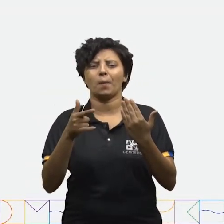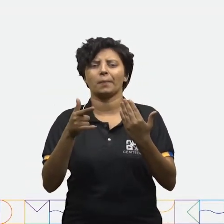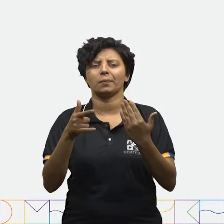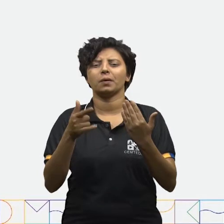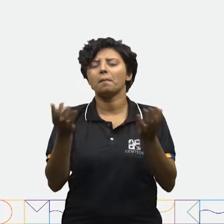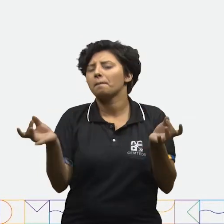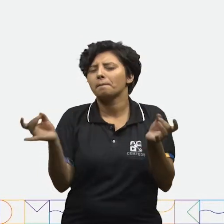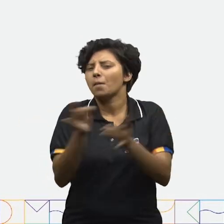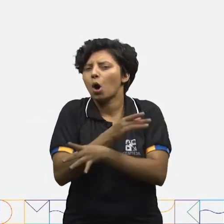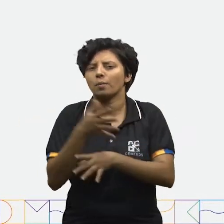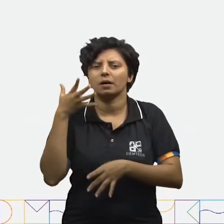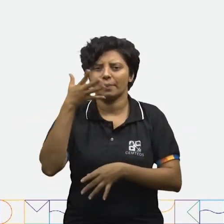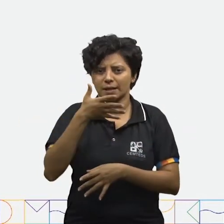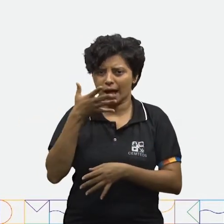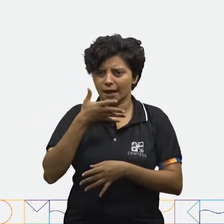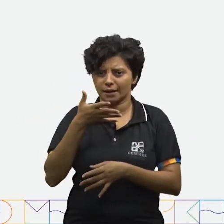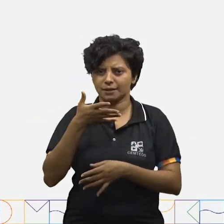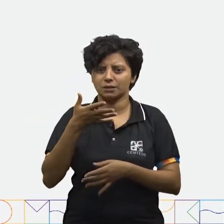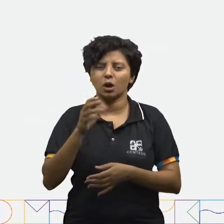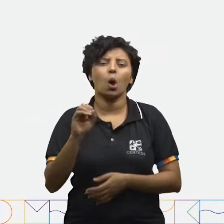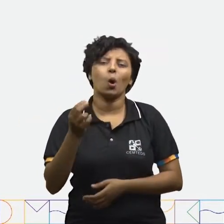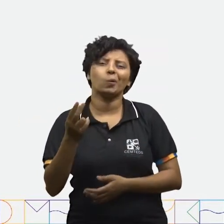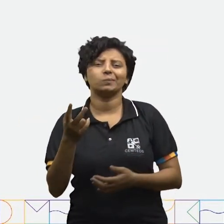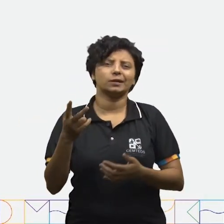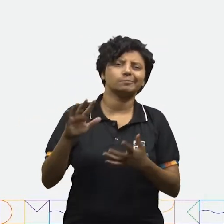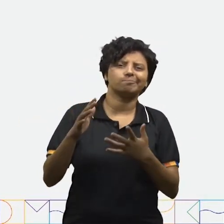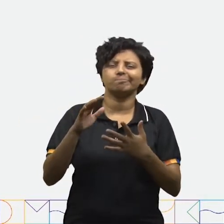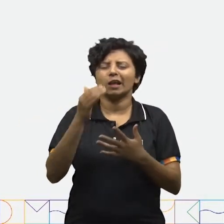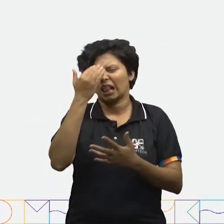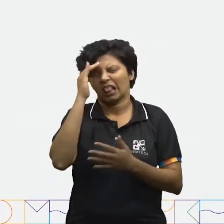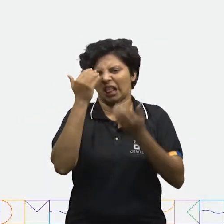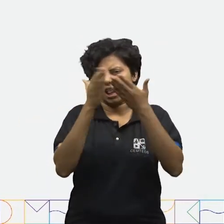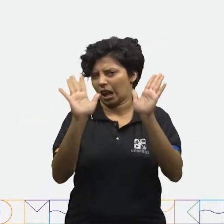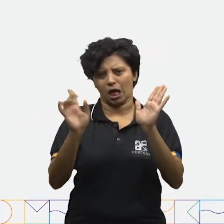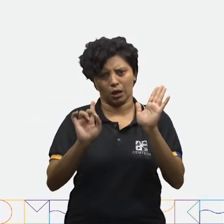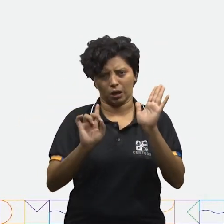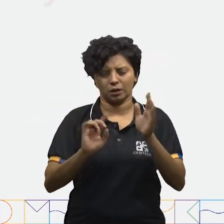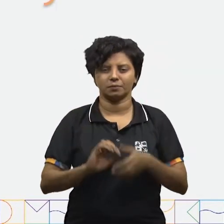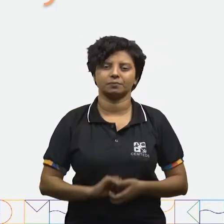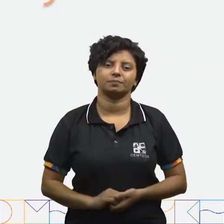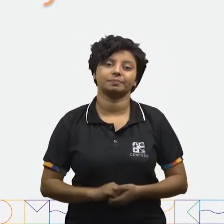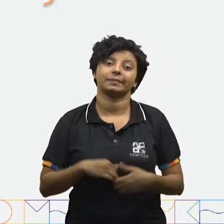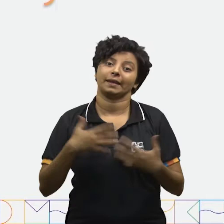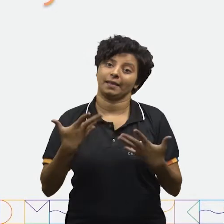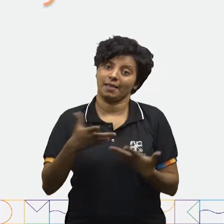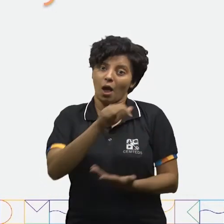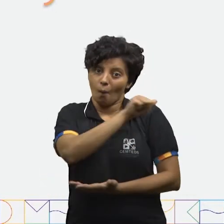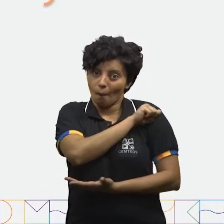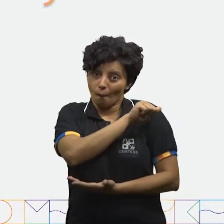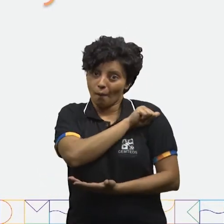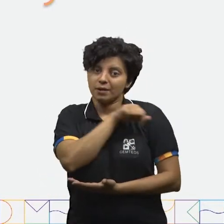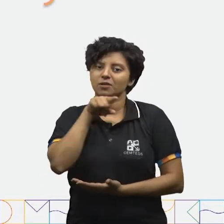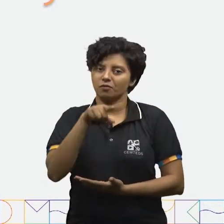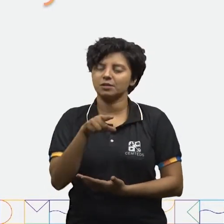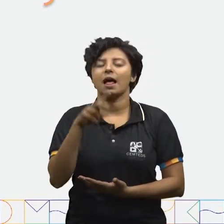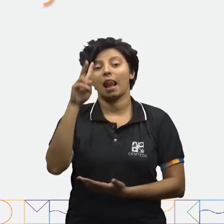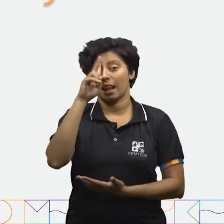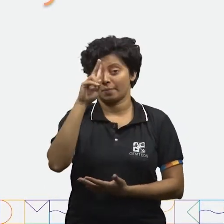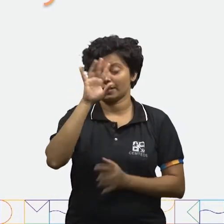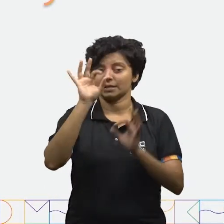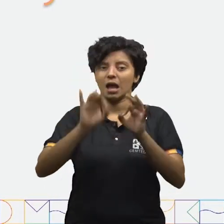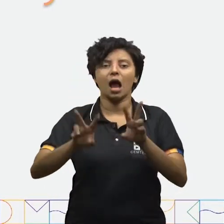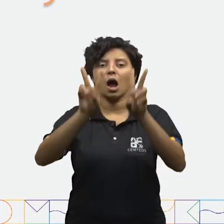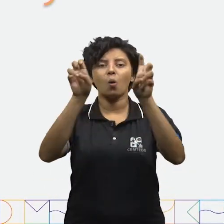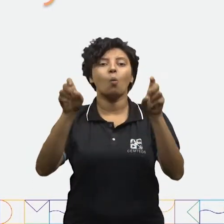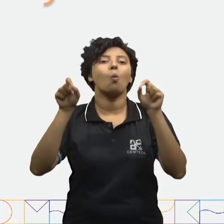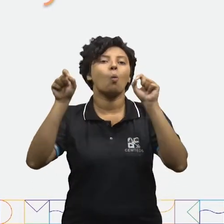conseguiu transmitir uma mensagem completa ou uma mensagem incompleta? Querido aluno, se você bem